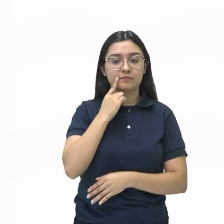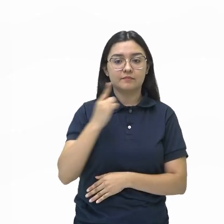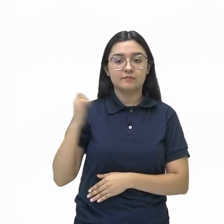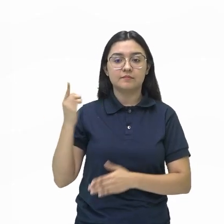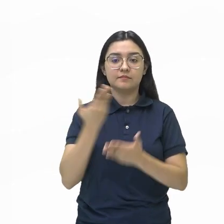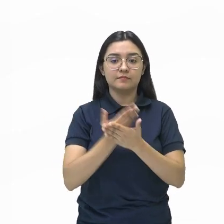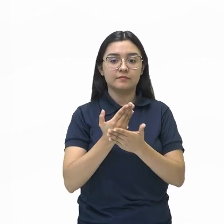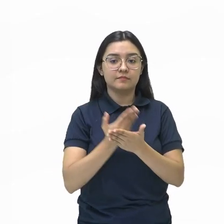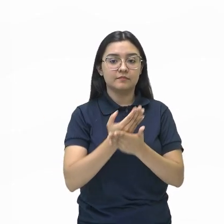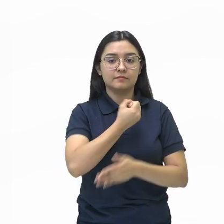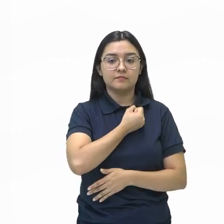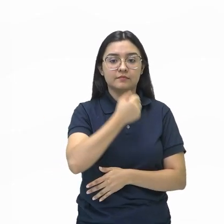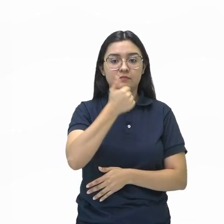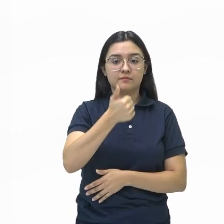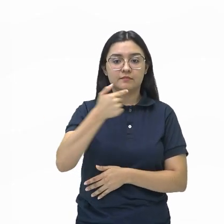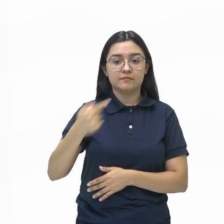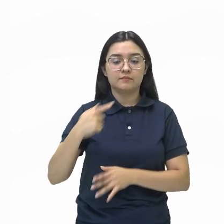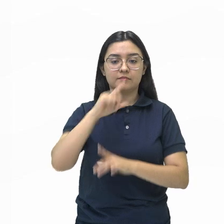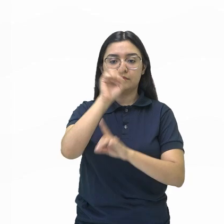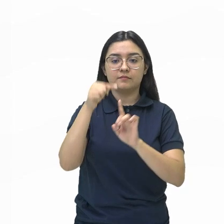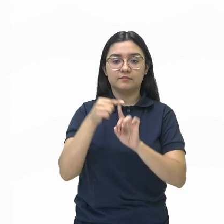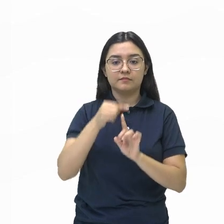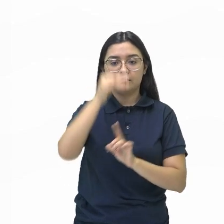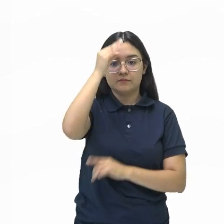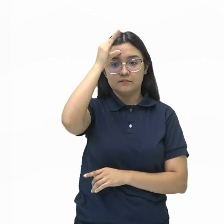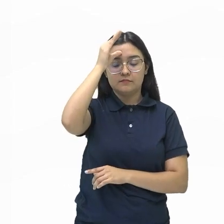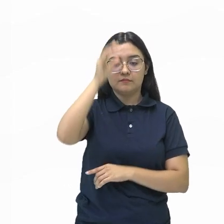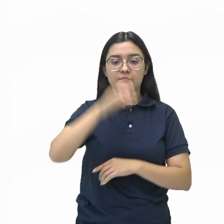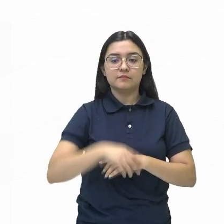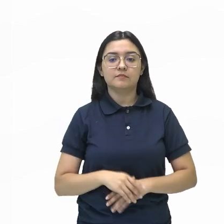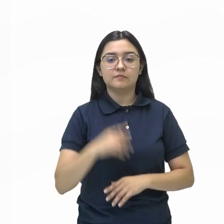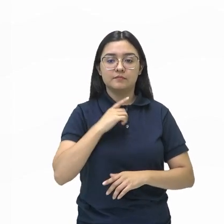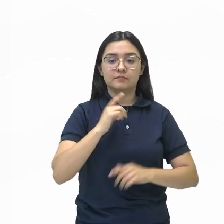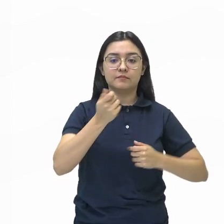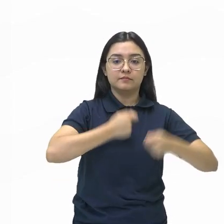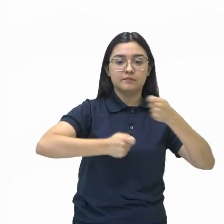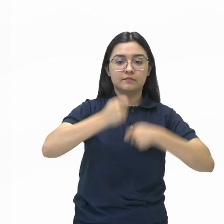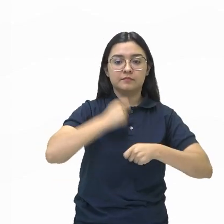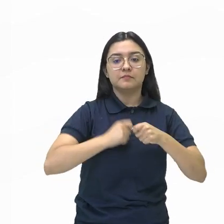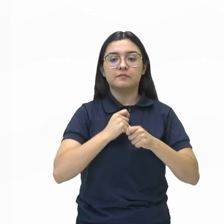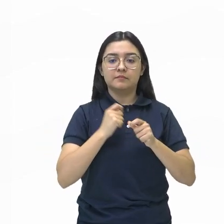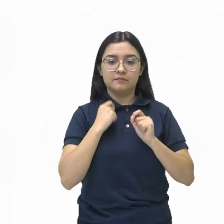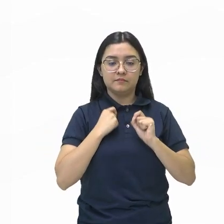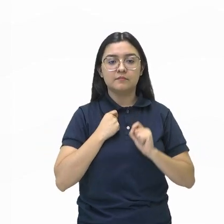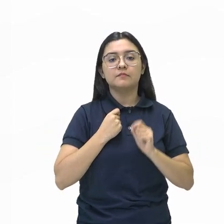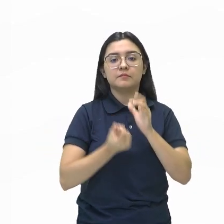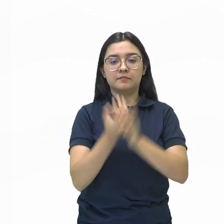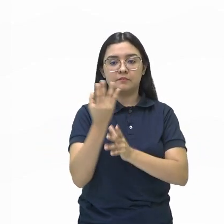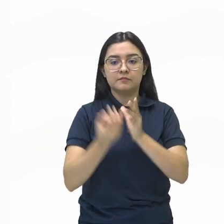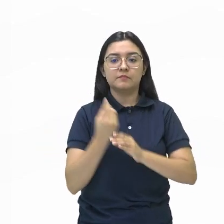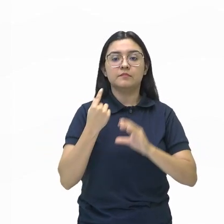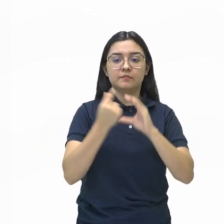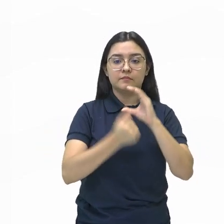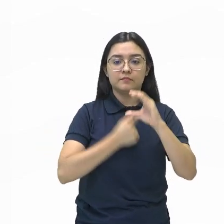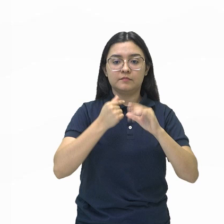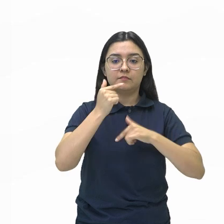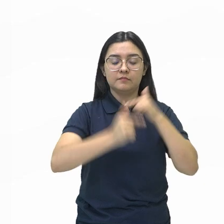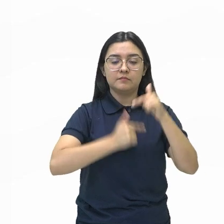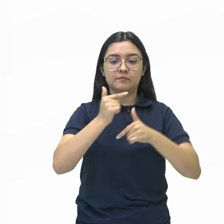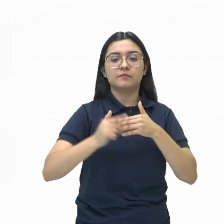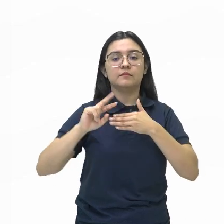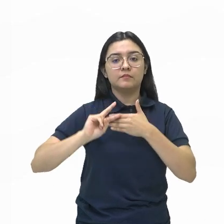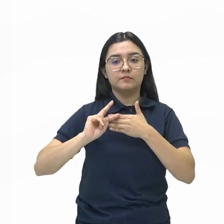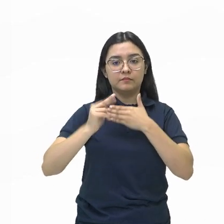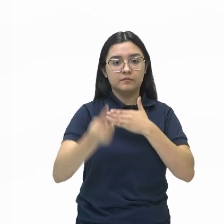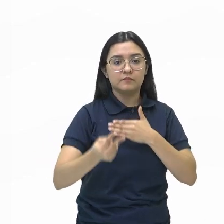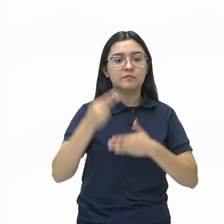número 17, objeto de conhecimento: a economia, produção, capital e trabalho são consequências